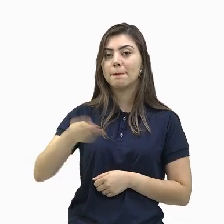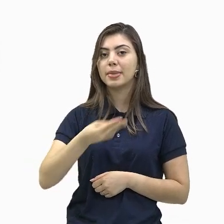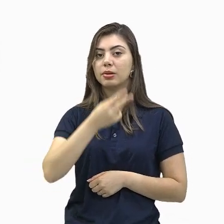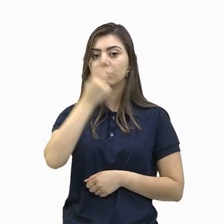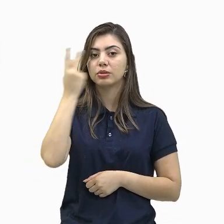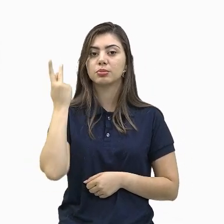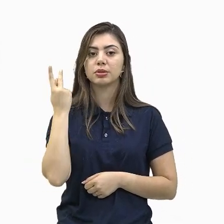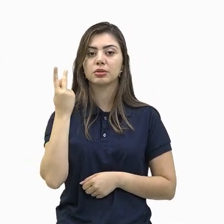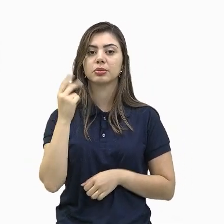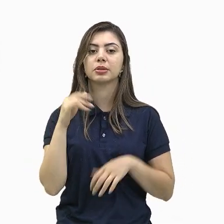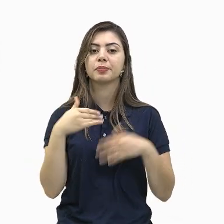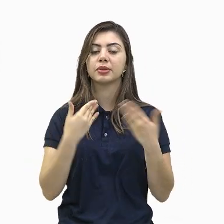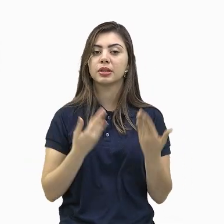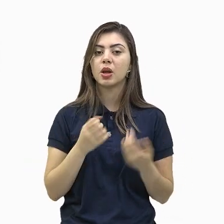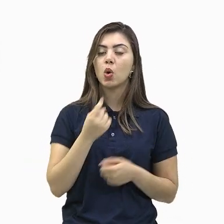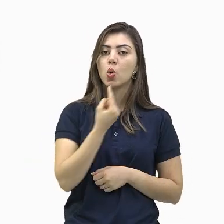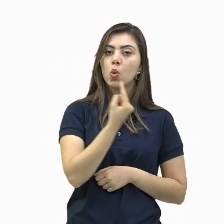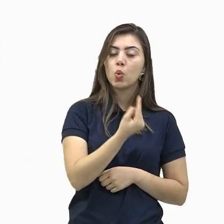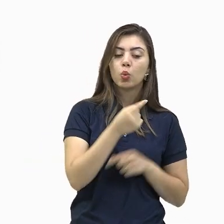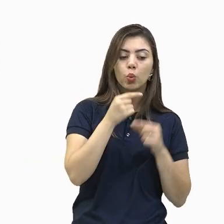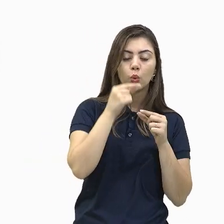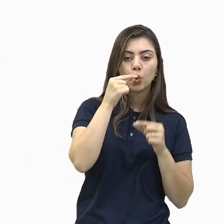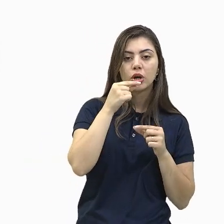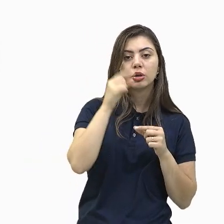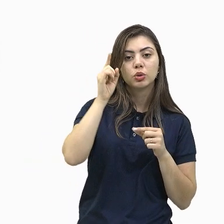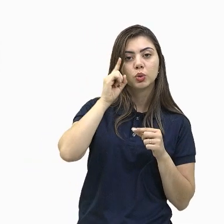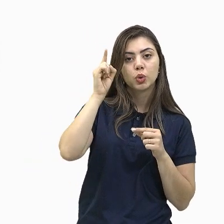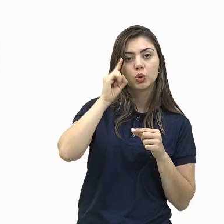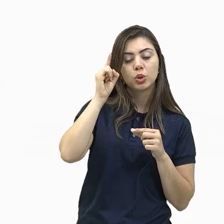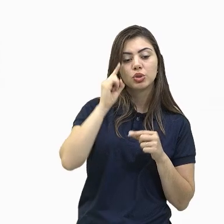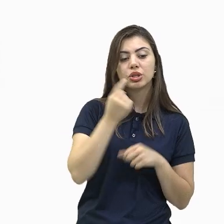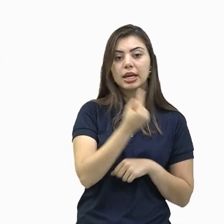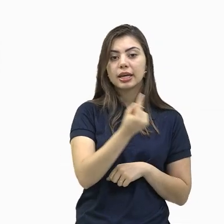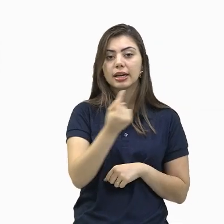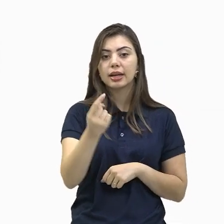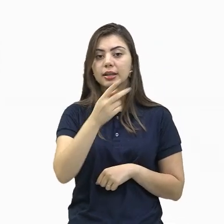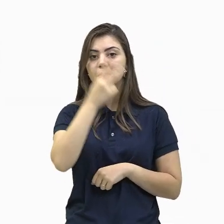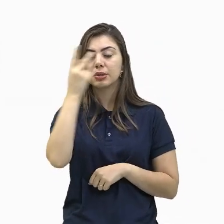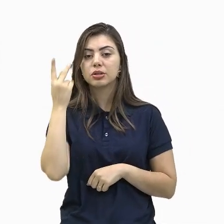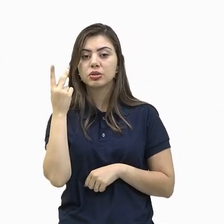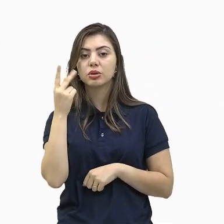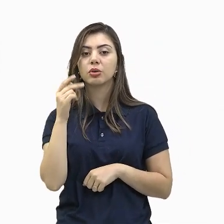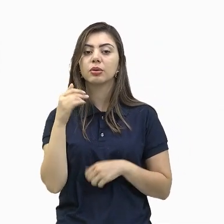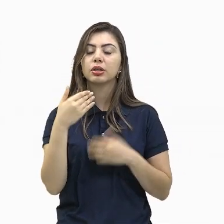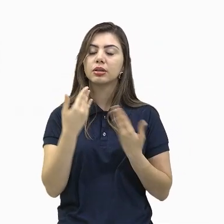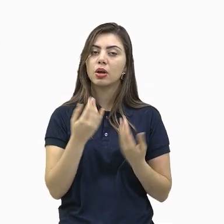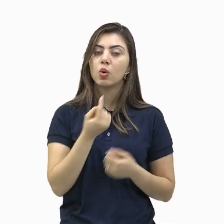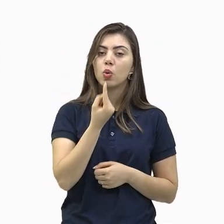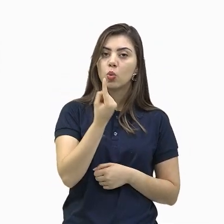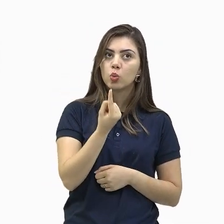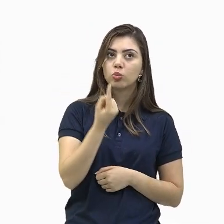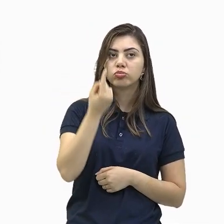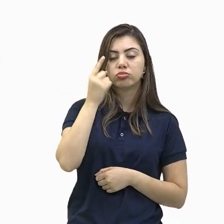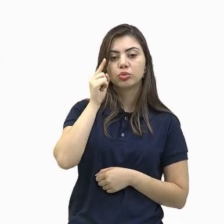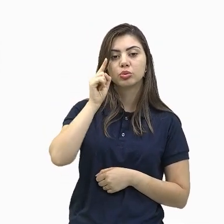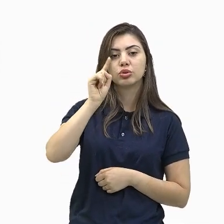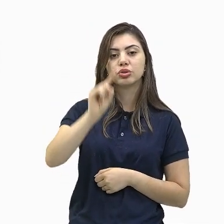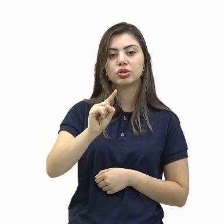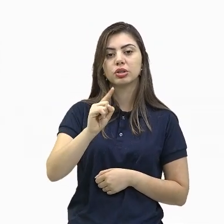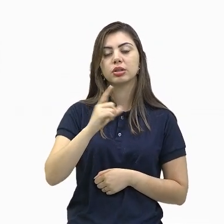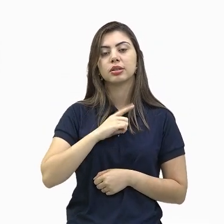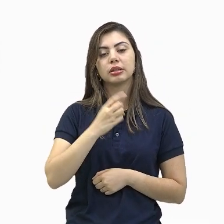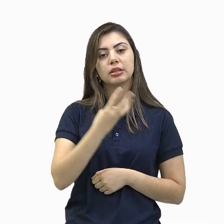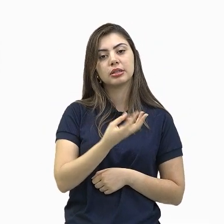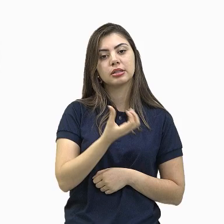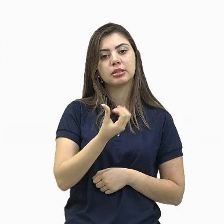pessoas. Sendo assim, um canudo por dia por pessoa vai gerar aí um canudo por dia,